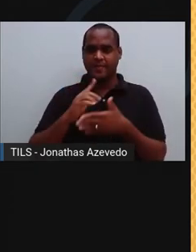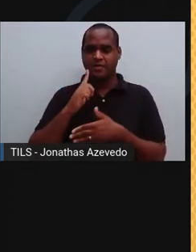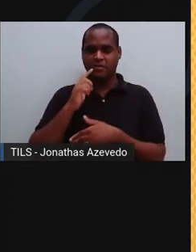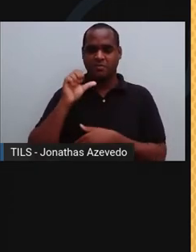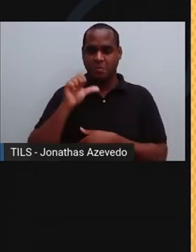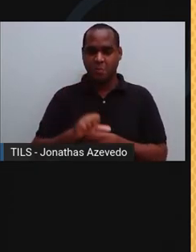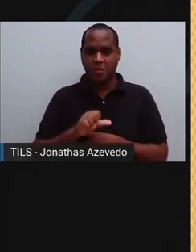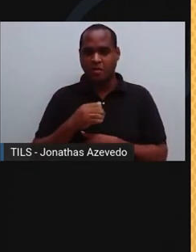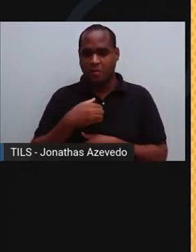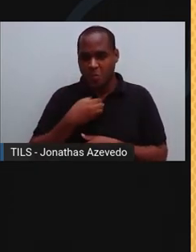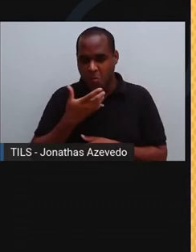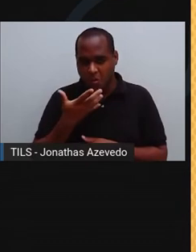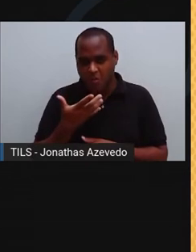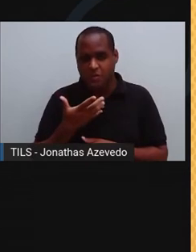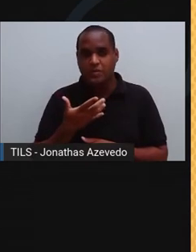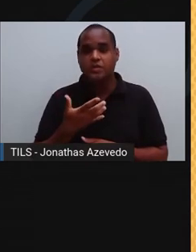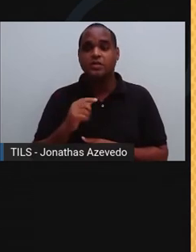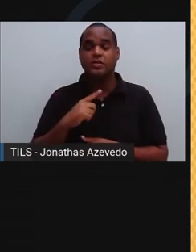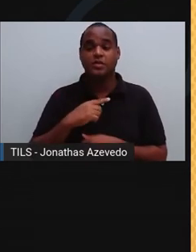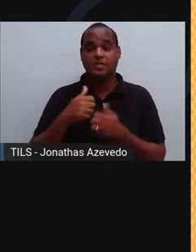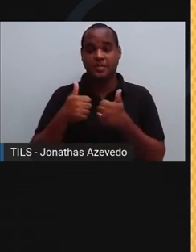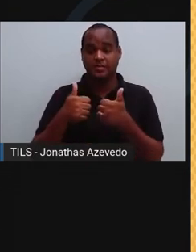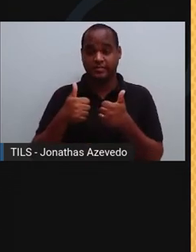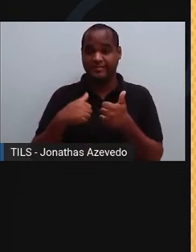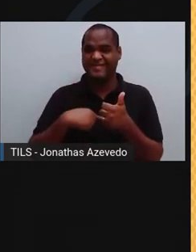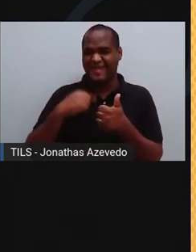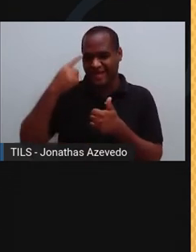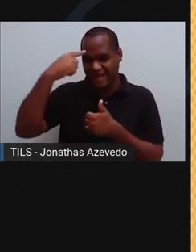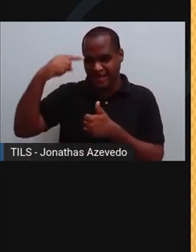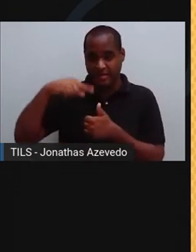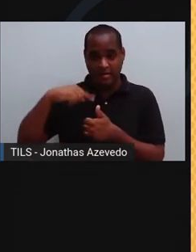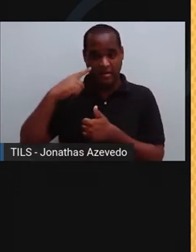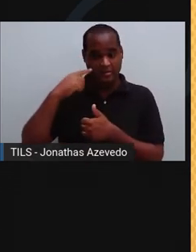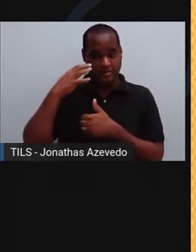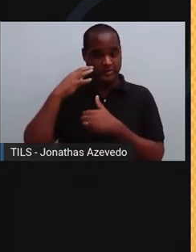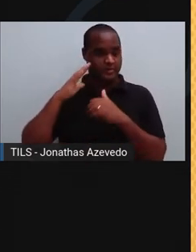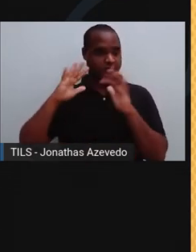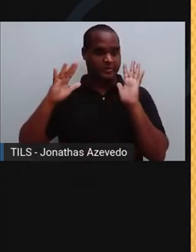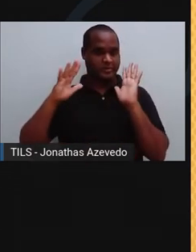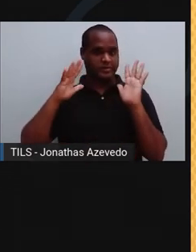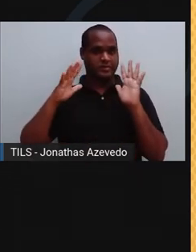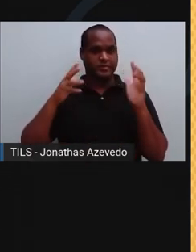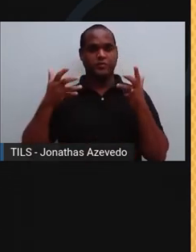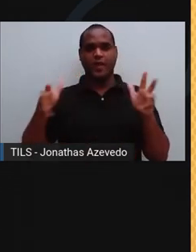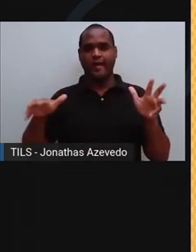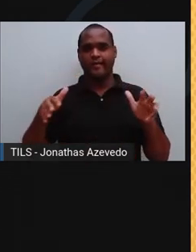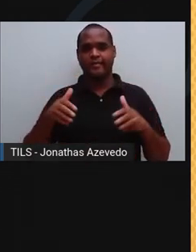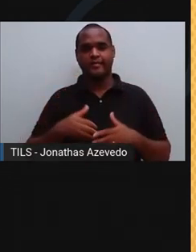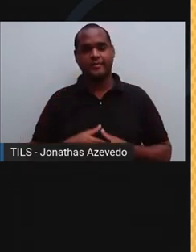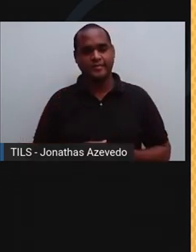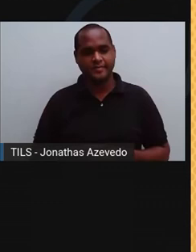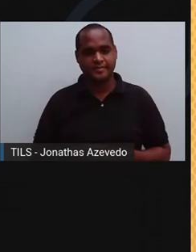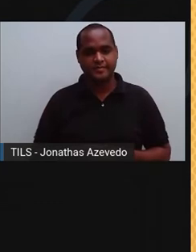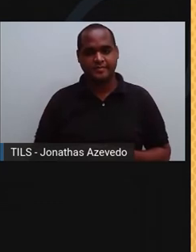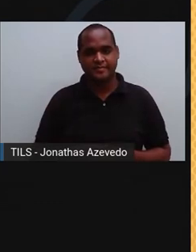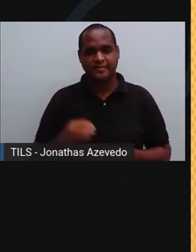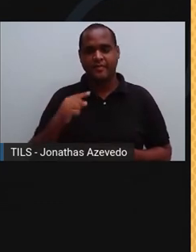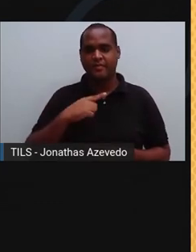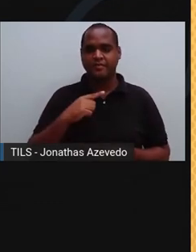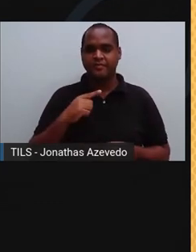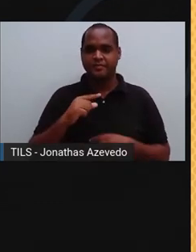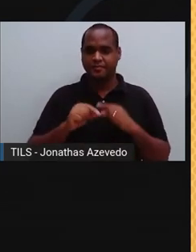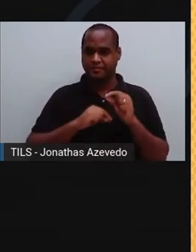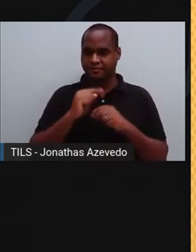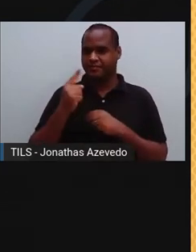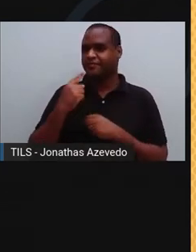estragados. Se o sabor não for bom, o cérebro vai enviar sinais para que a gente não continue comendo. O paladar é